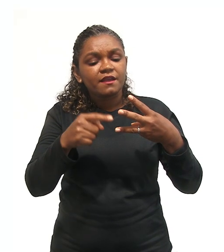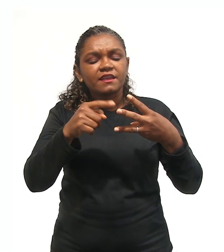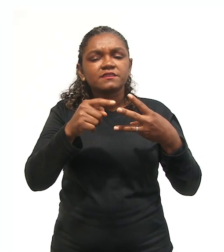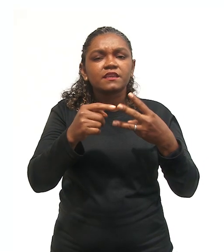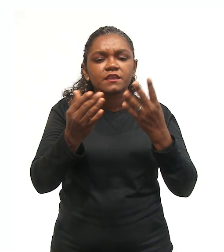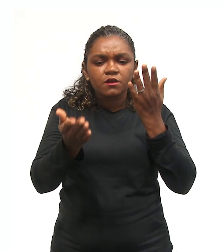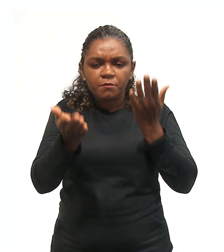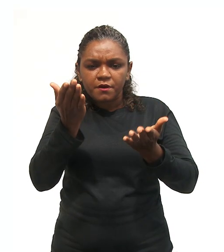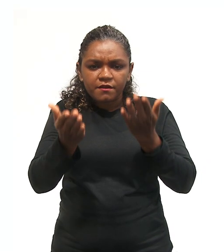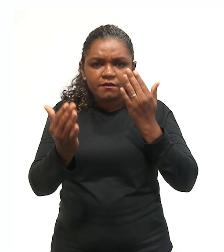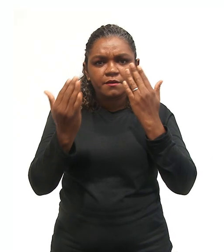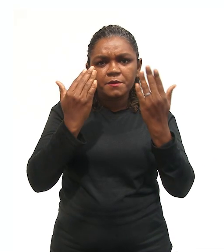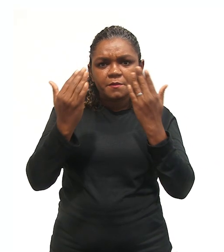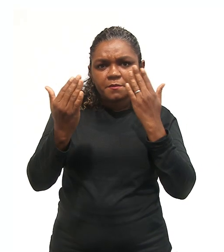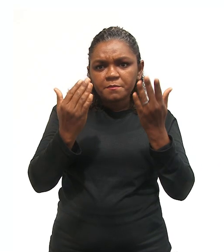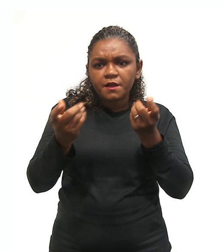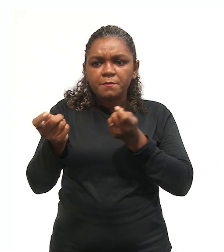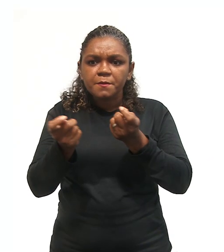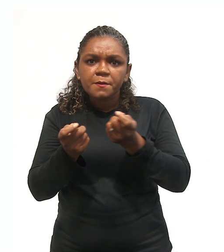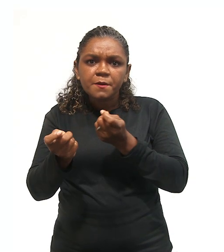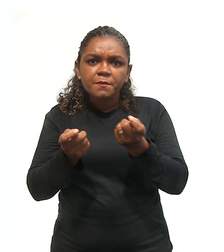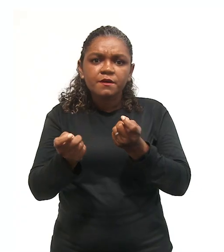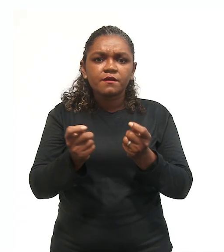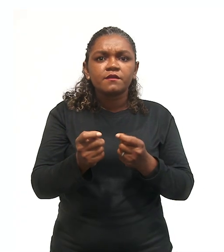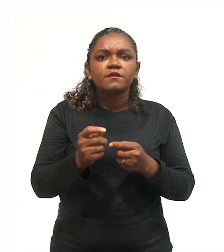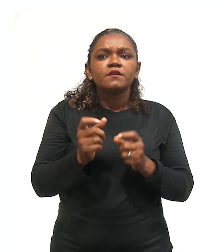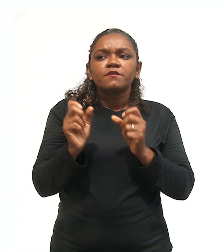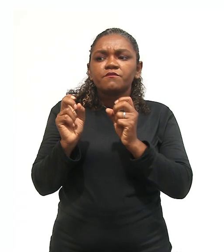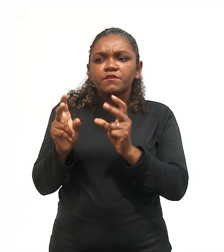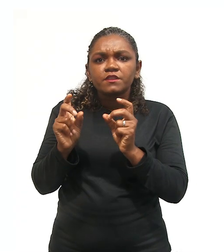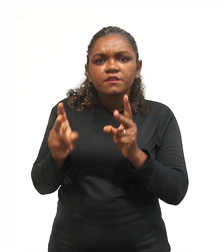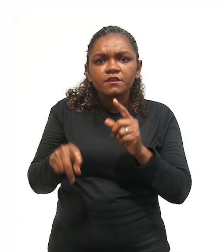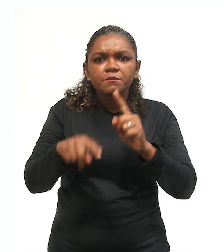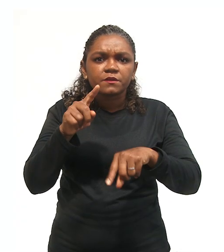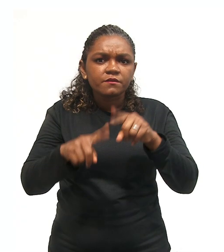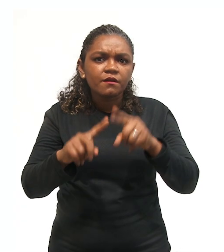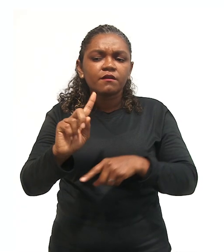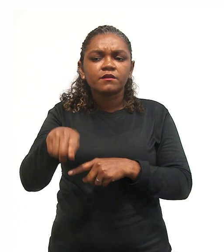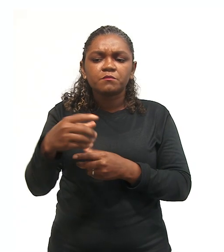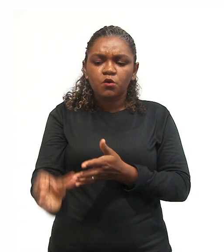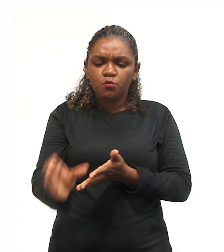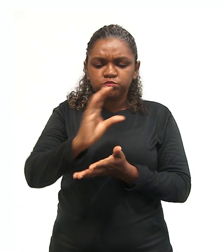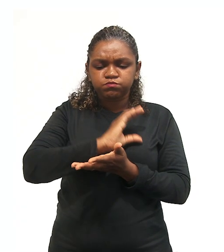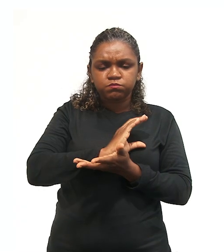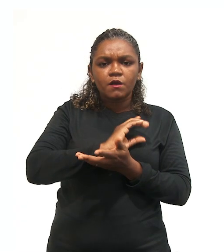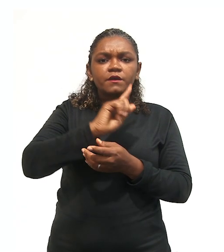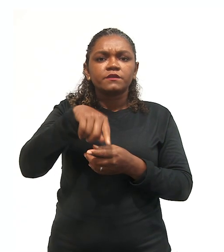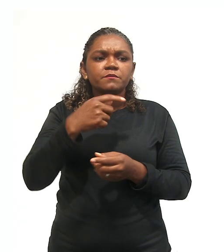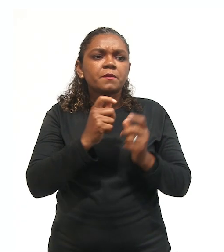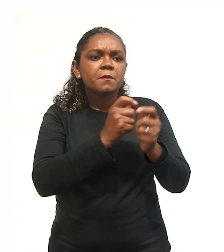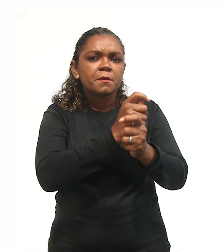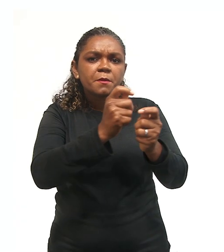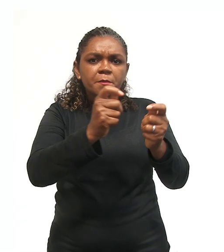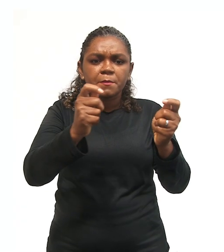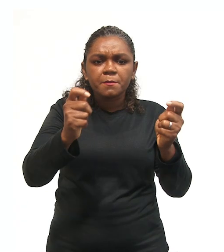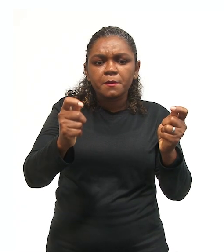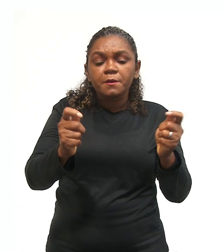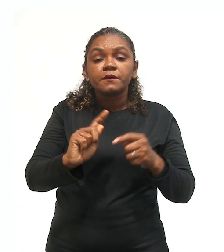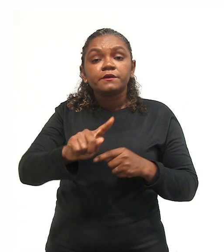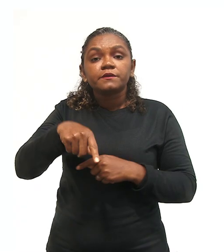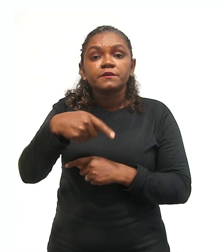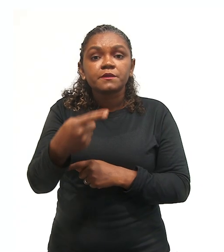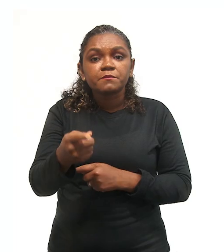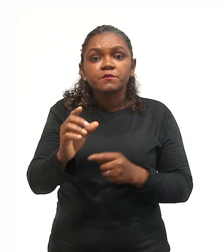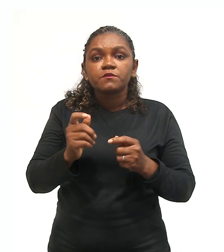balanço e de realizar um equilíbrio entre os ativos e os passivos para depois repartir o lucro após